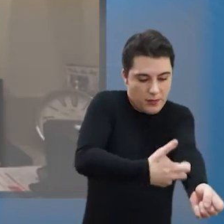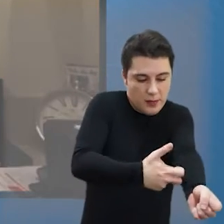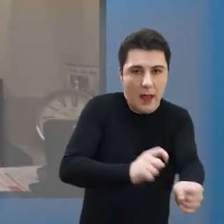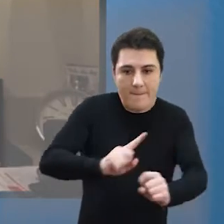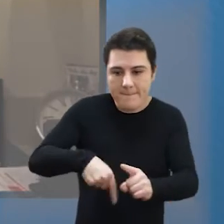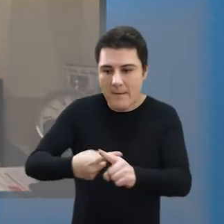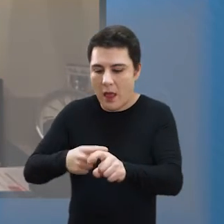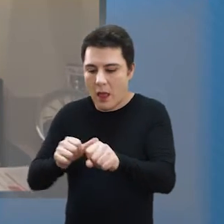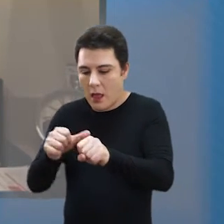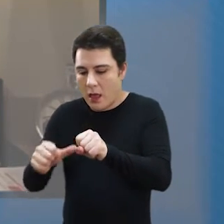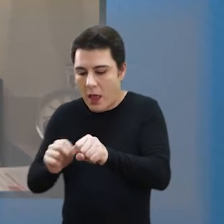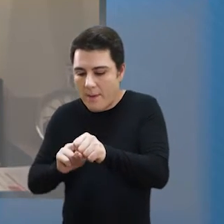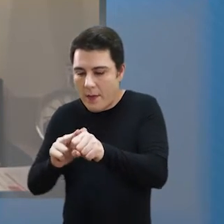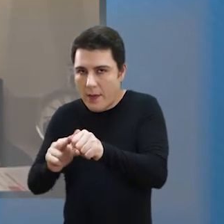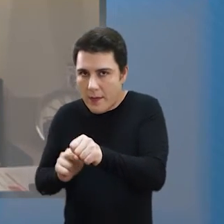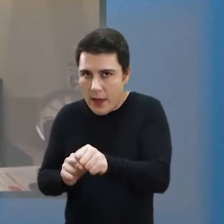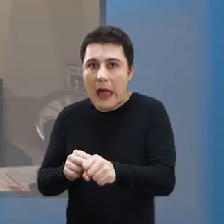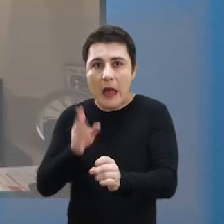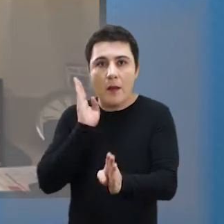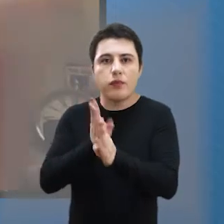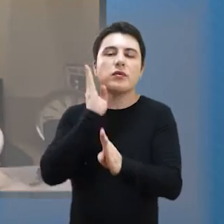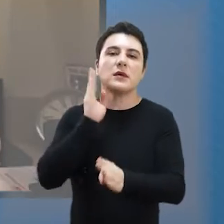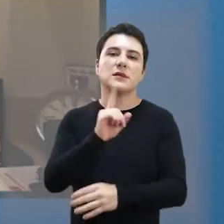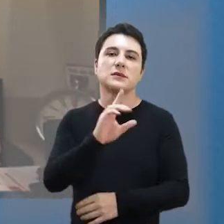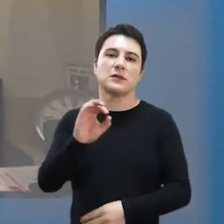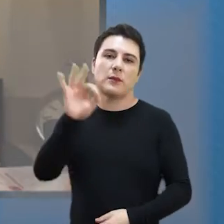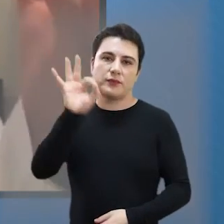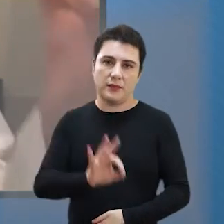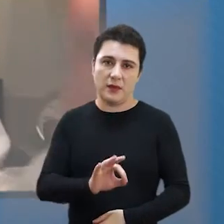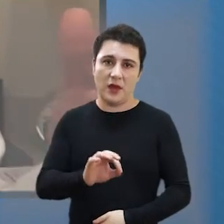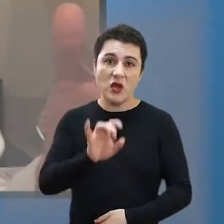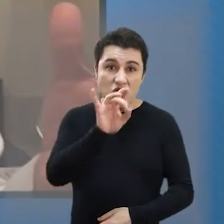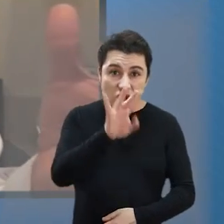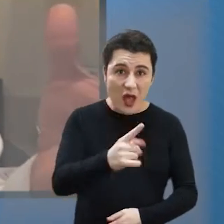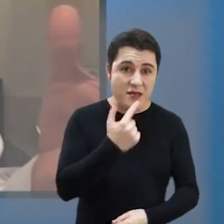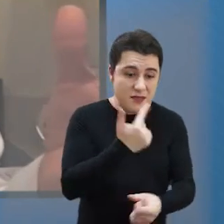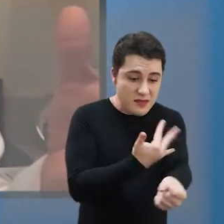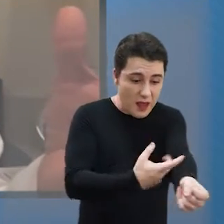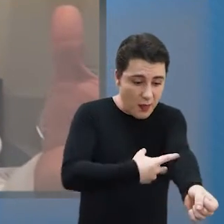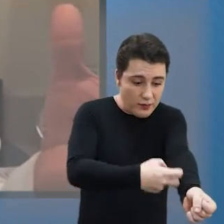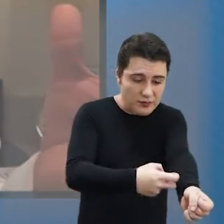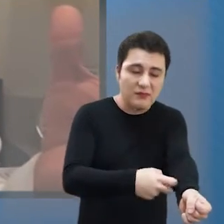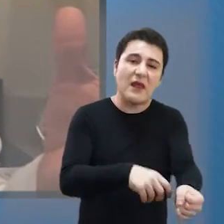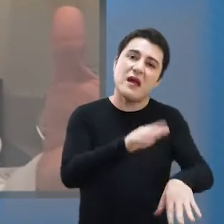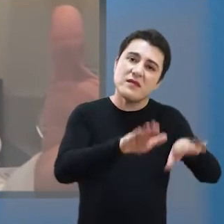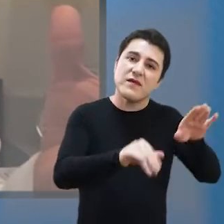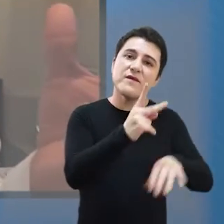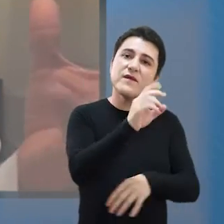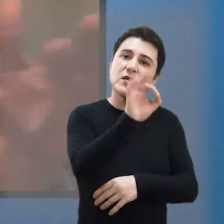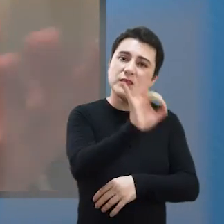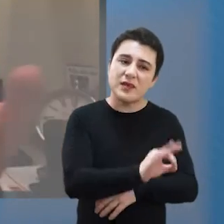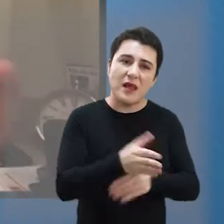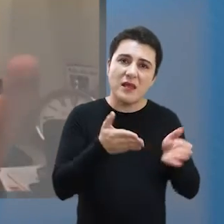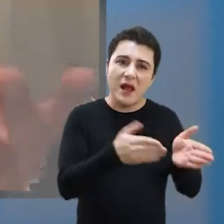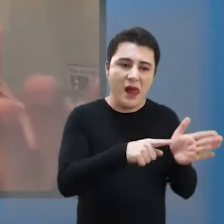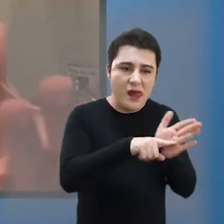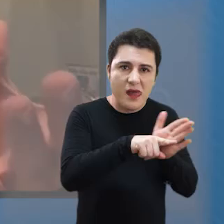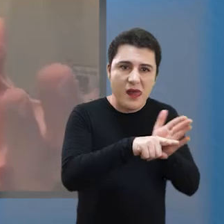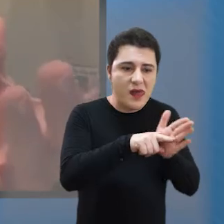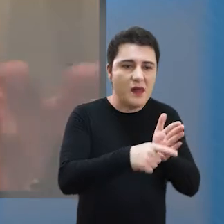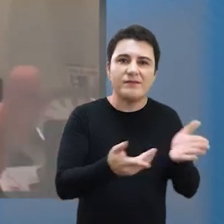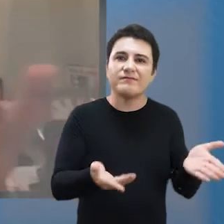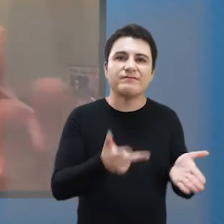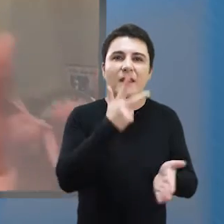está diagnosticando 100% dos casos de câncer. Quando a gente usa só o de sangue, a gente pode, em 20% dos casos, ali